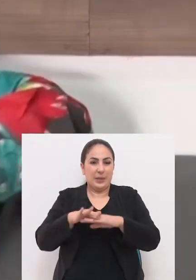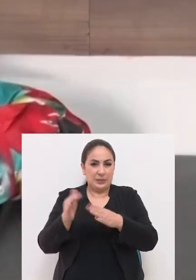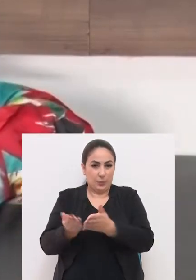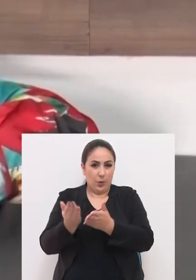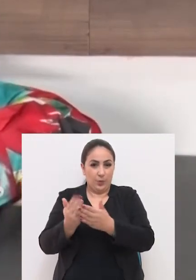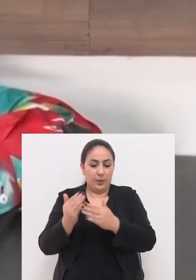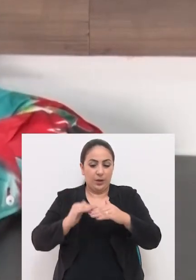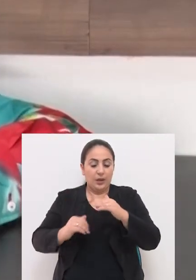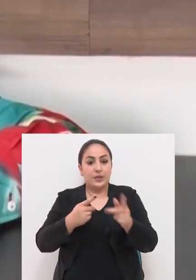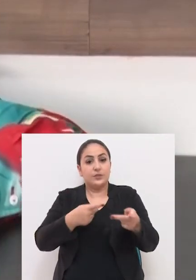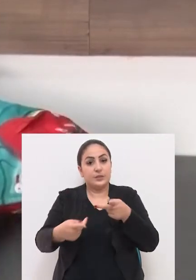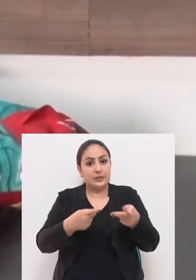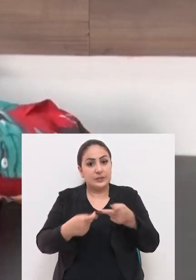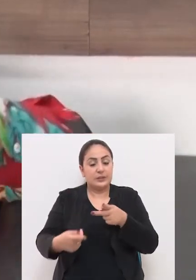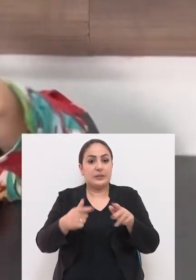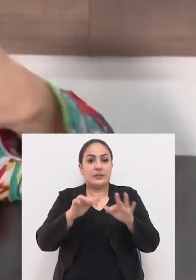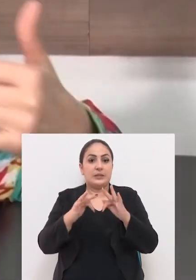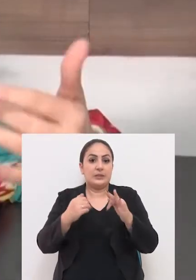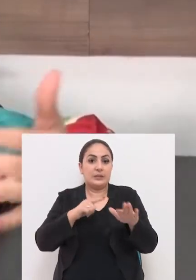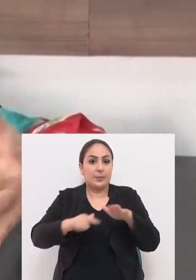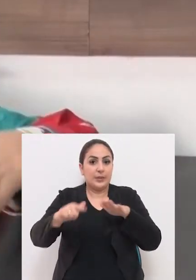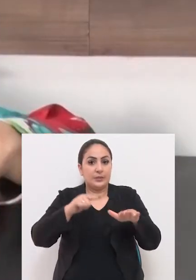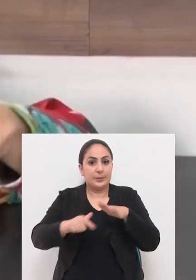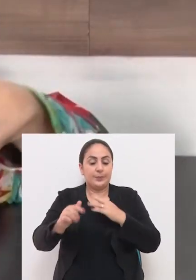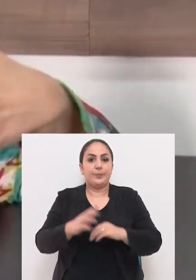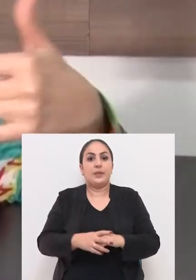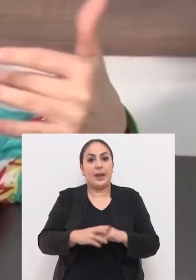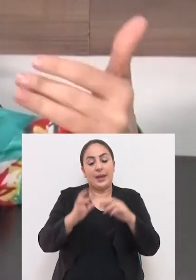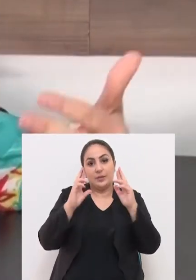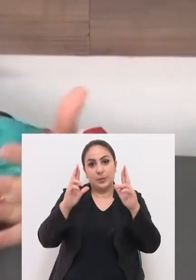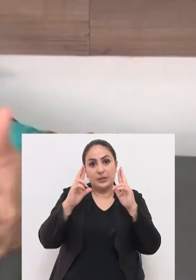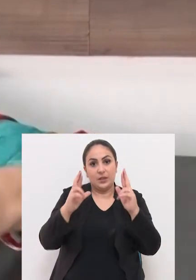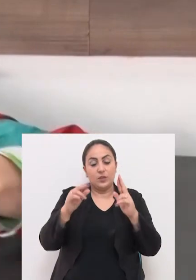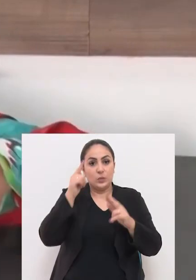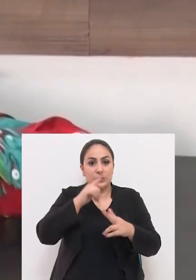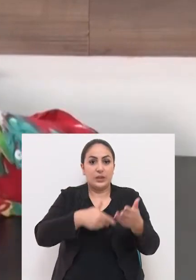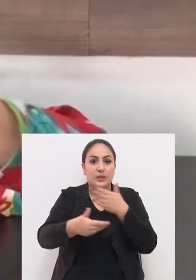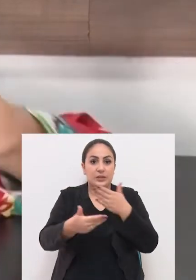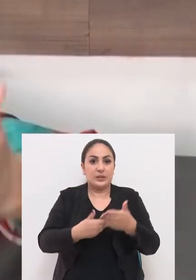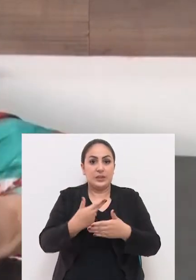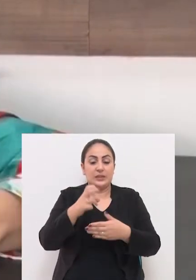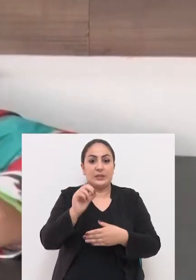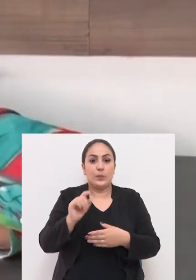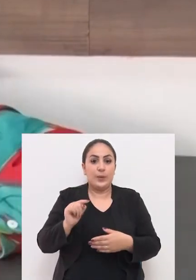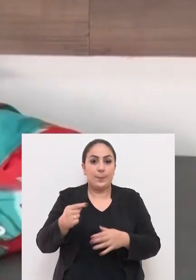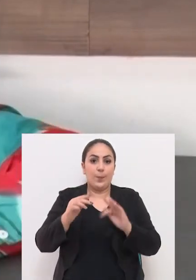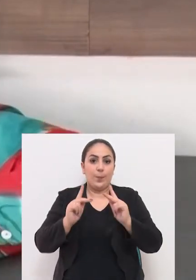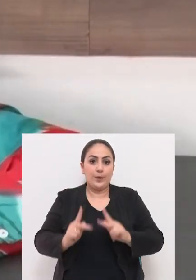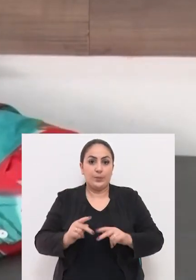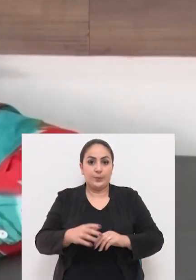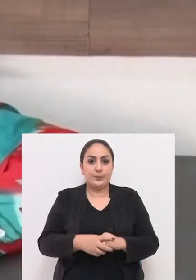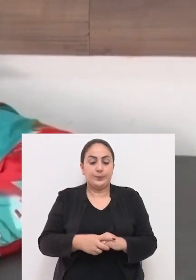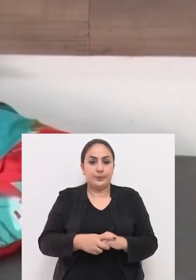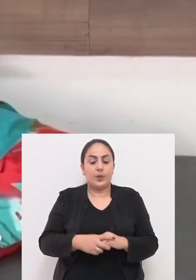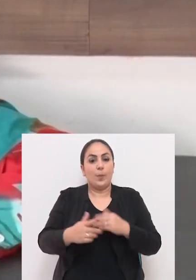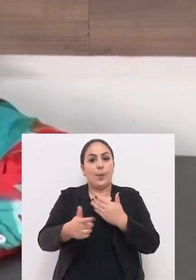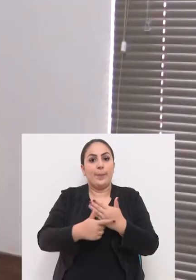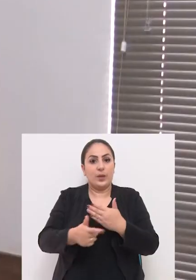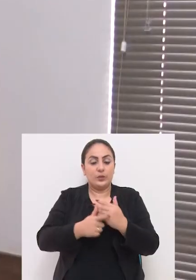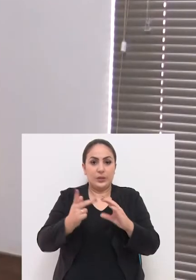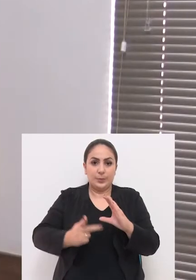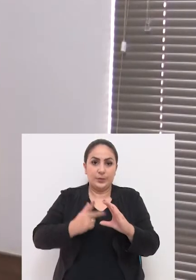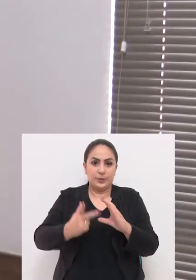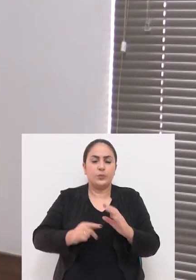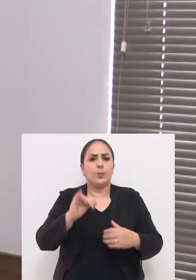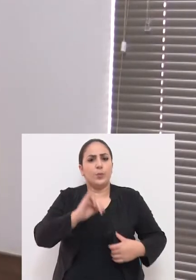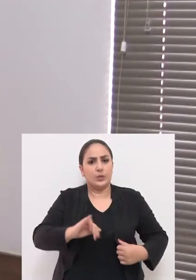situação de vulnerabilidade são visitadas por semana. A expectativa é atender 50 mil pessoas. O